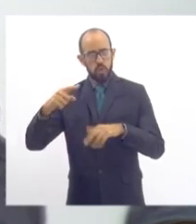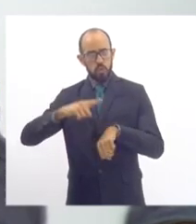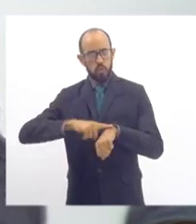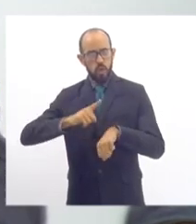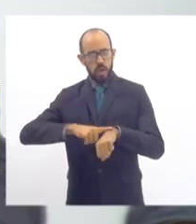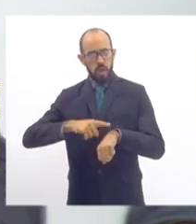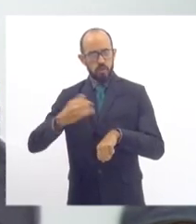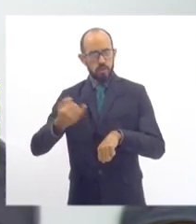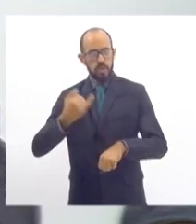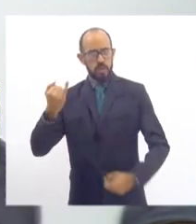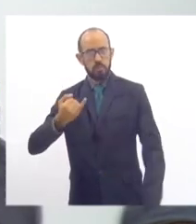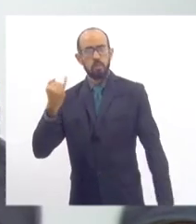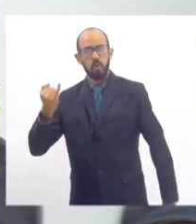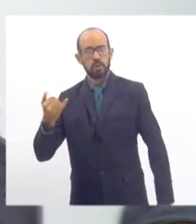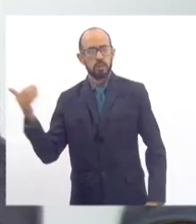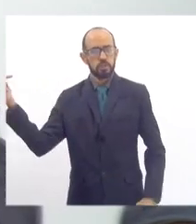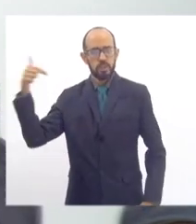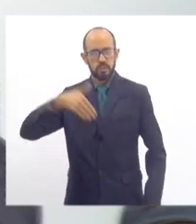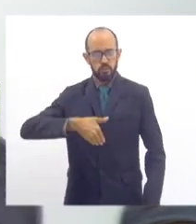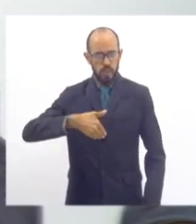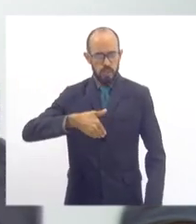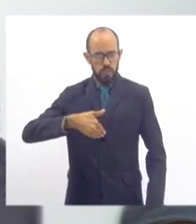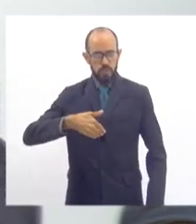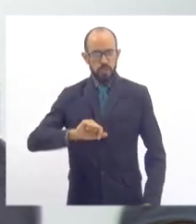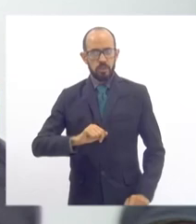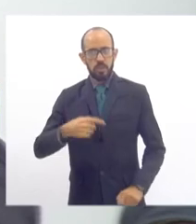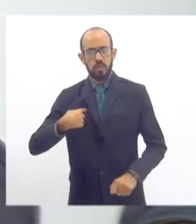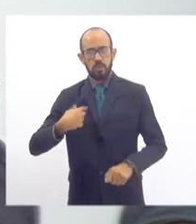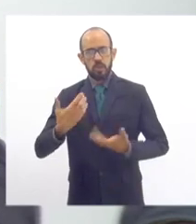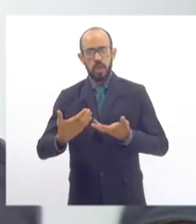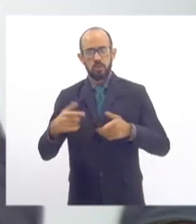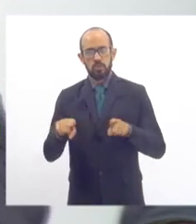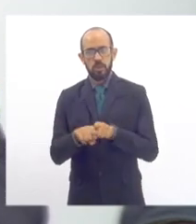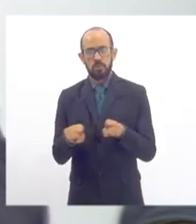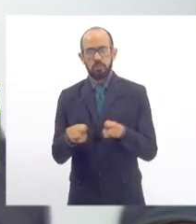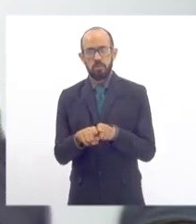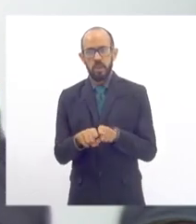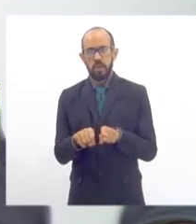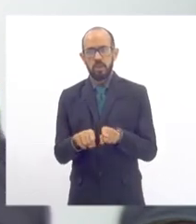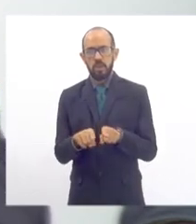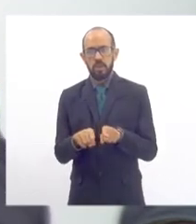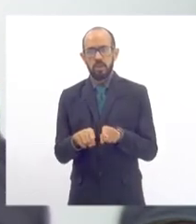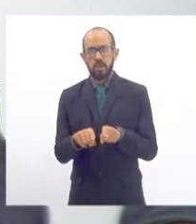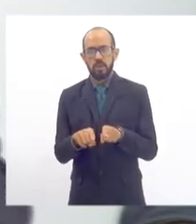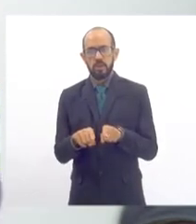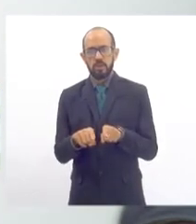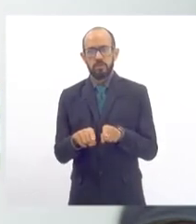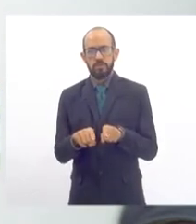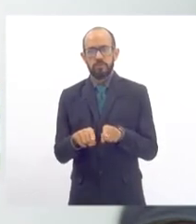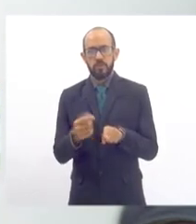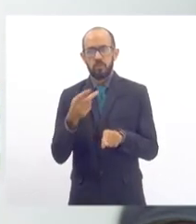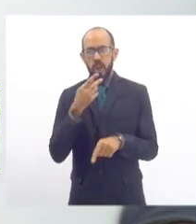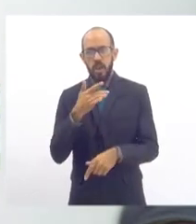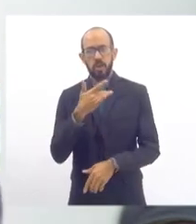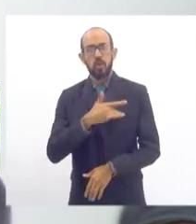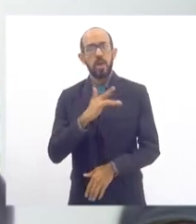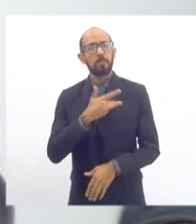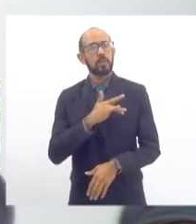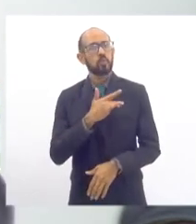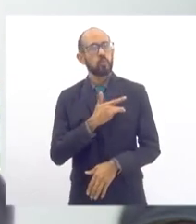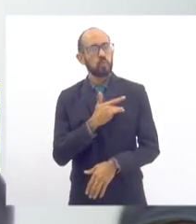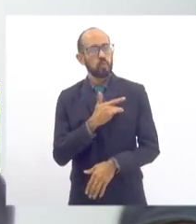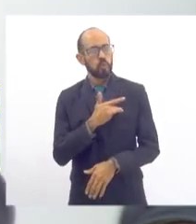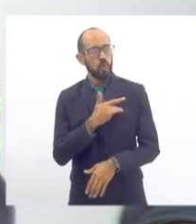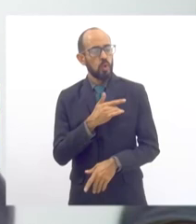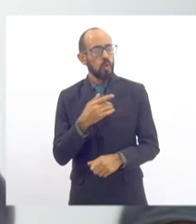seria muito importante que a Casa Civil estivesse aqui. Eu quero também consignar, presidente, o meu lamento, sabe, que